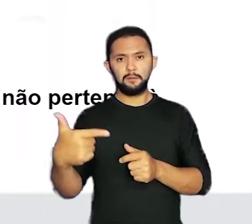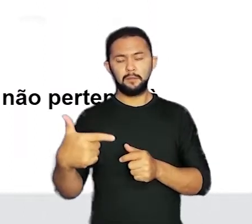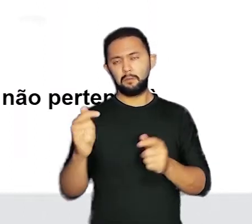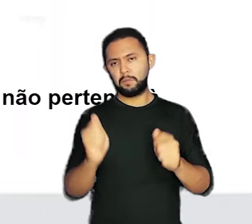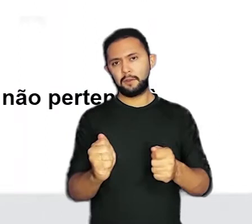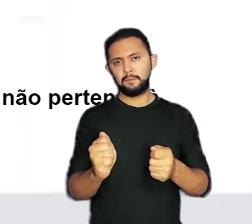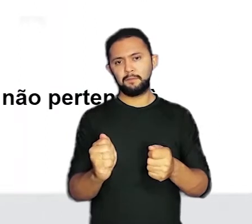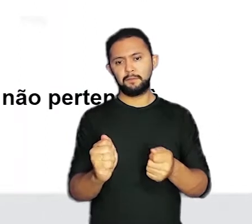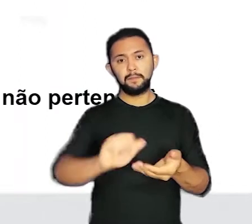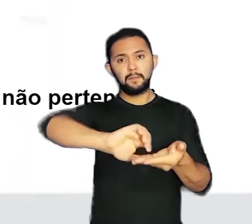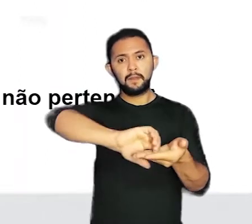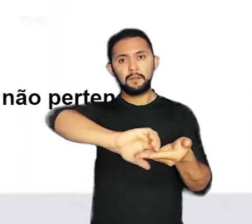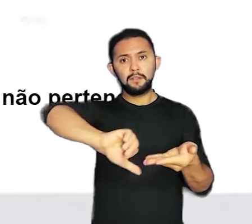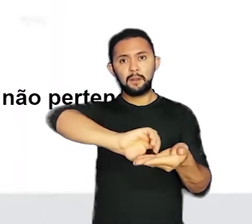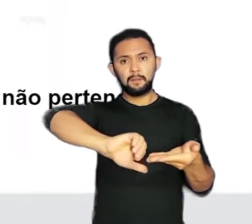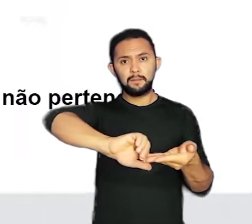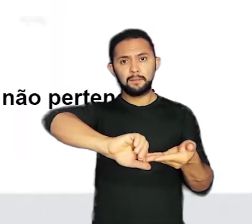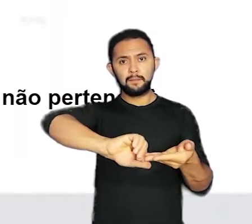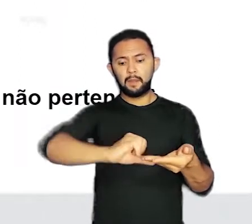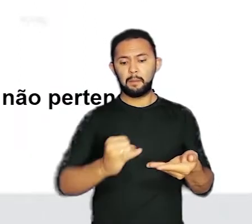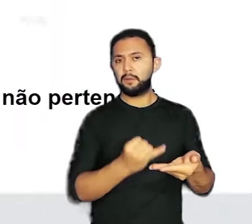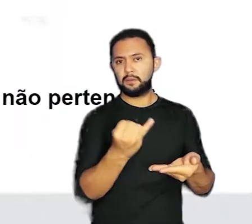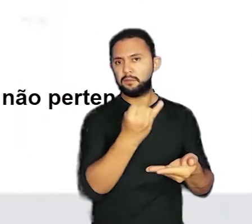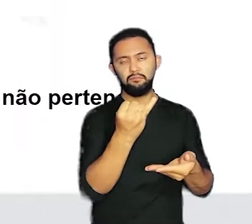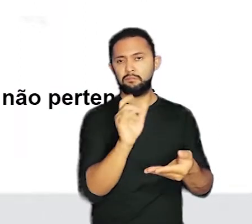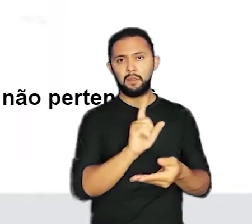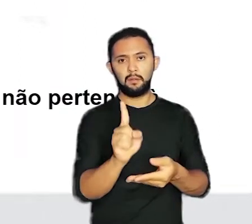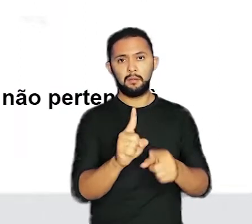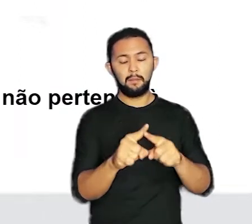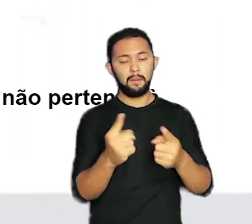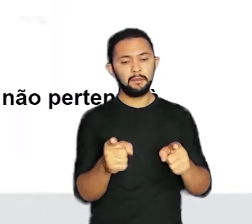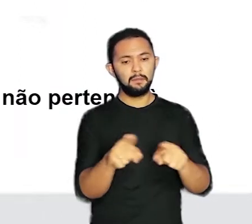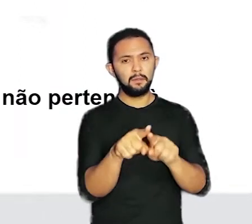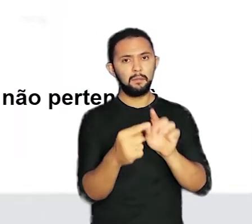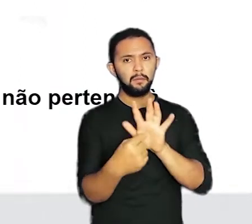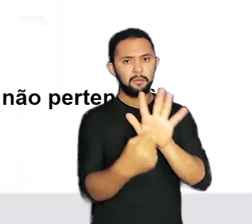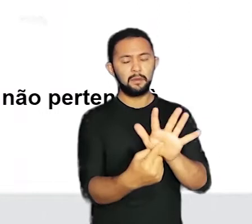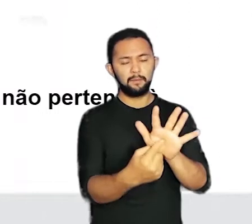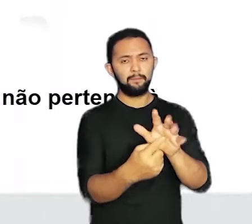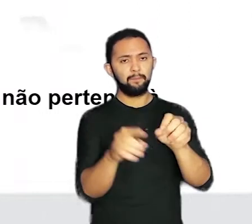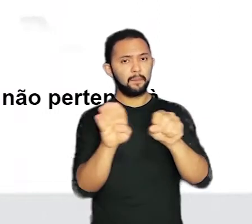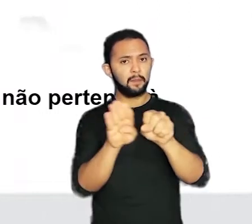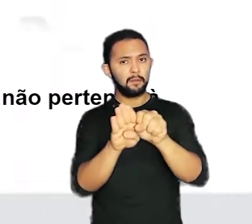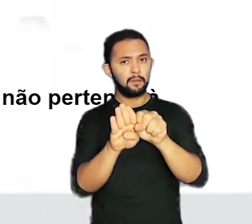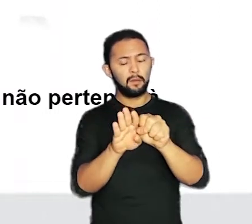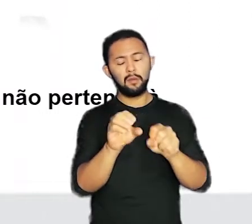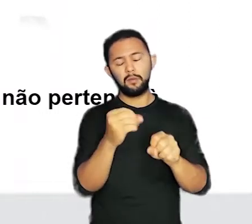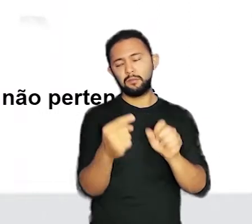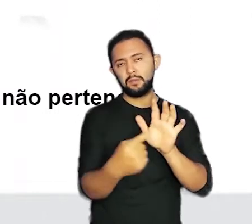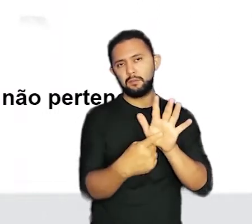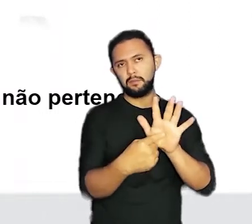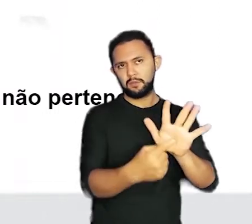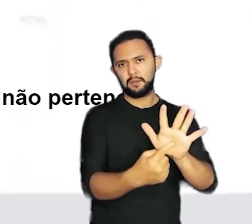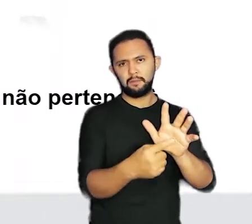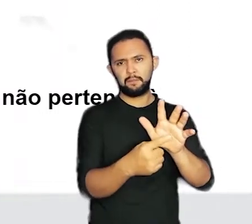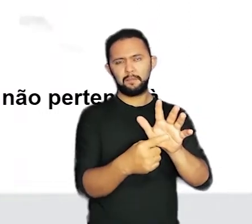pode ser descartado, não é primordial. E vão especificar o substantivo ou expressar umas circunstâncias,